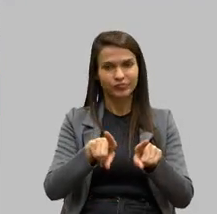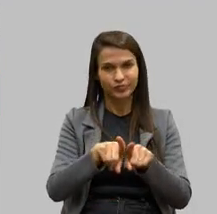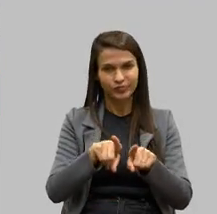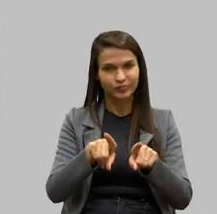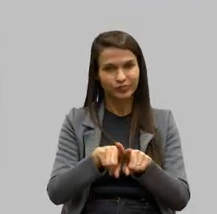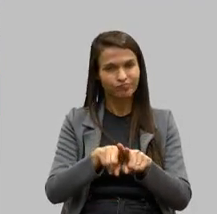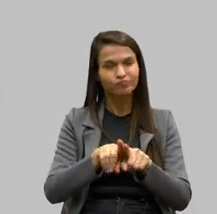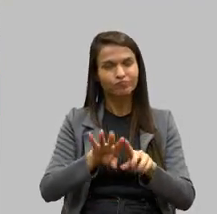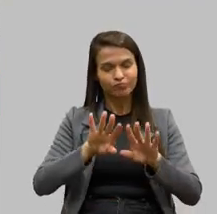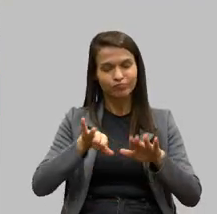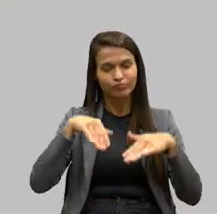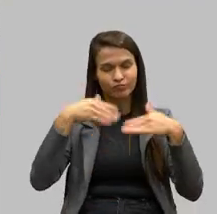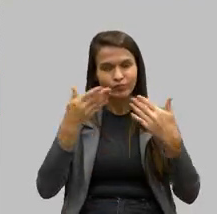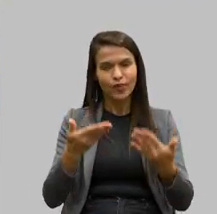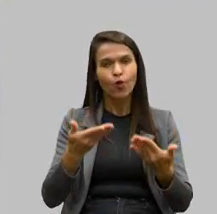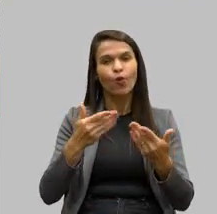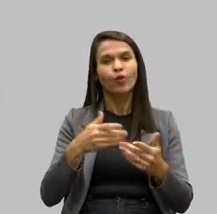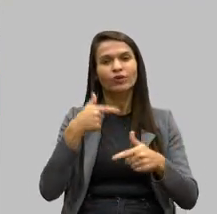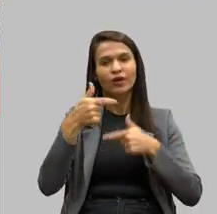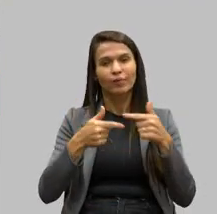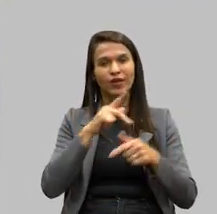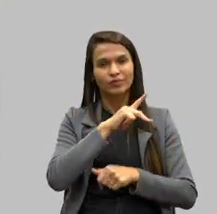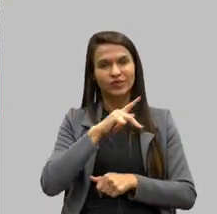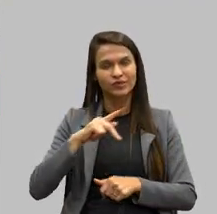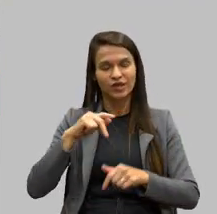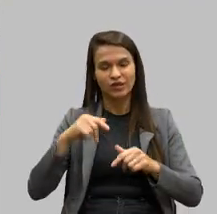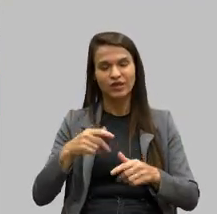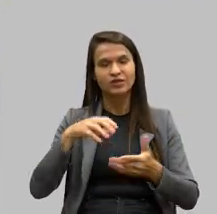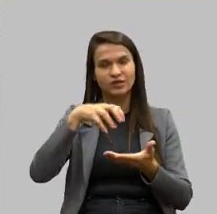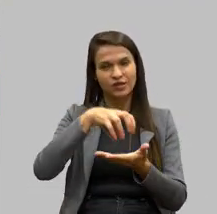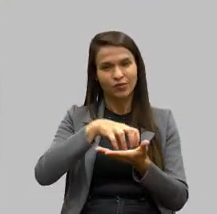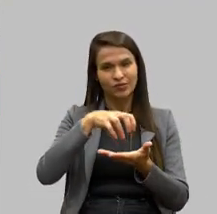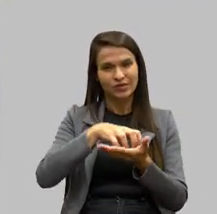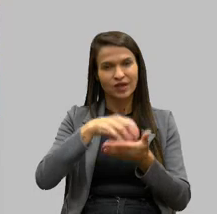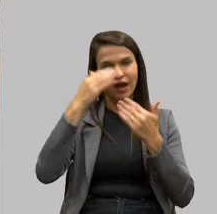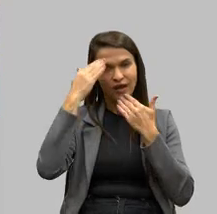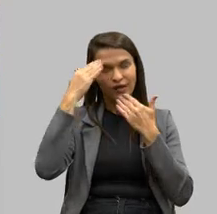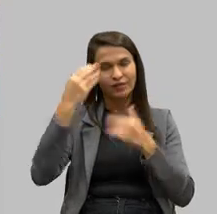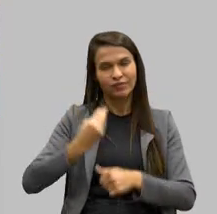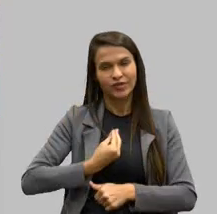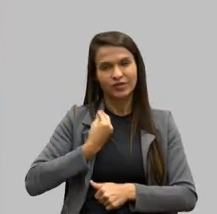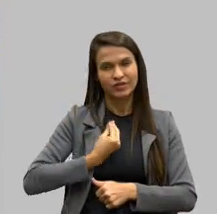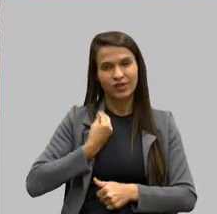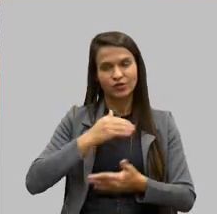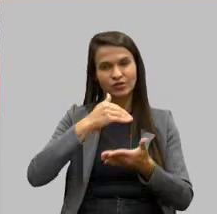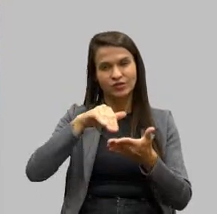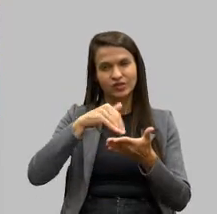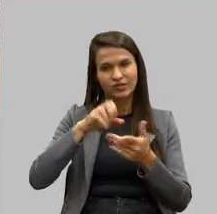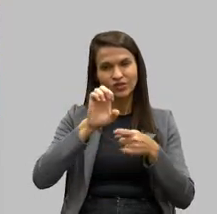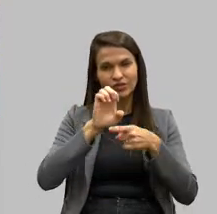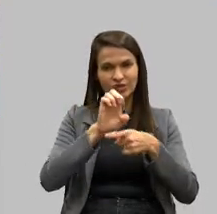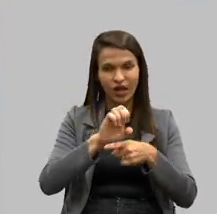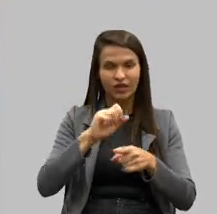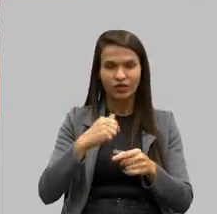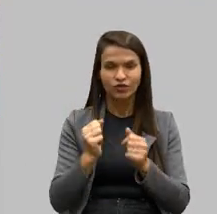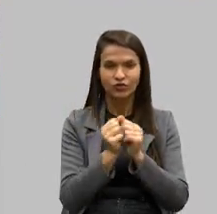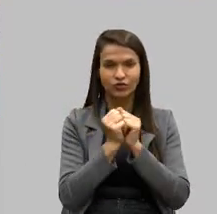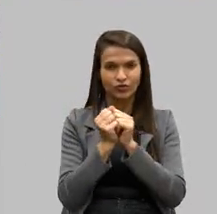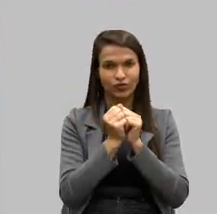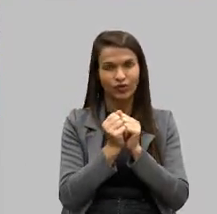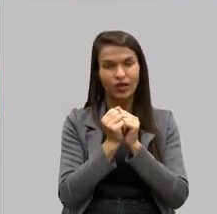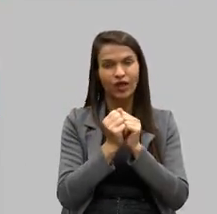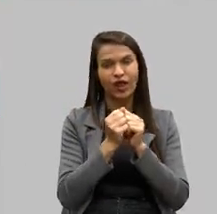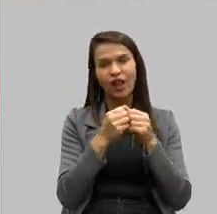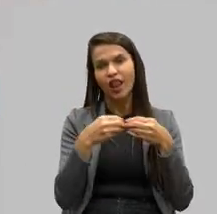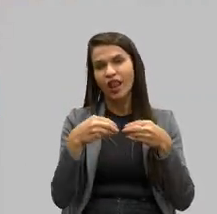Enalteceram o trabalho da presidenta dessa comissão. Agradecer a presença do secretário de Estado aqui conosco. Ele leva